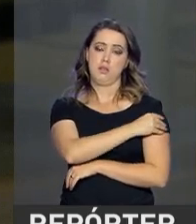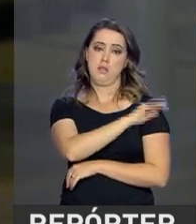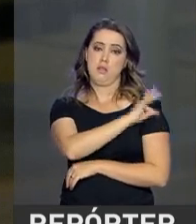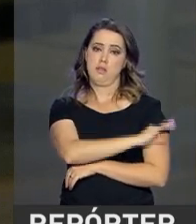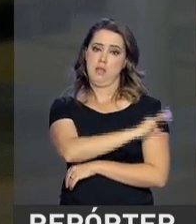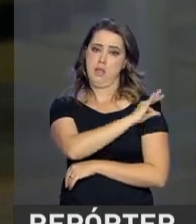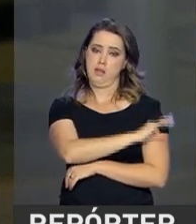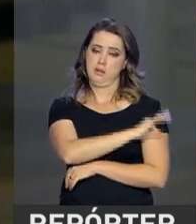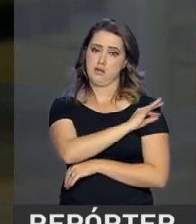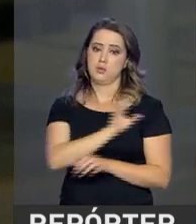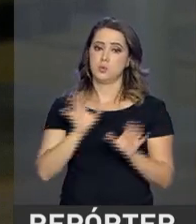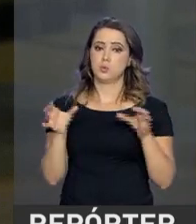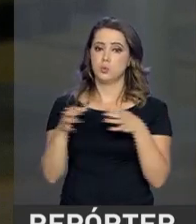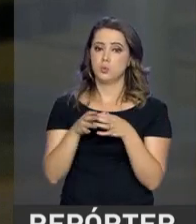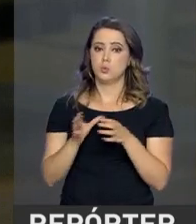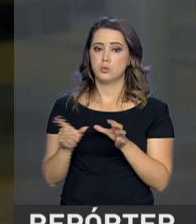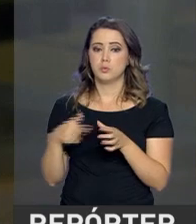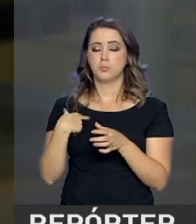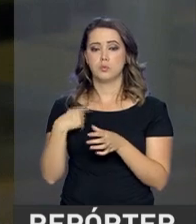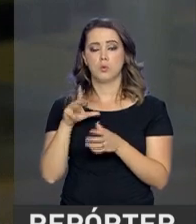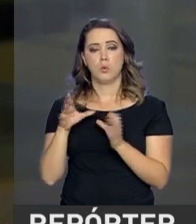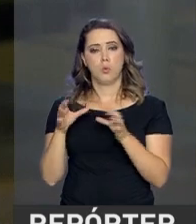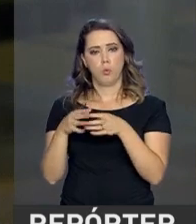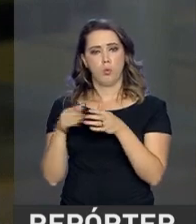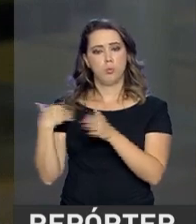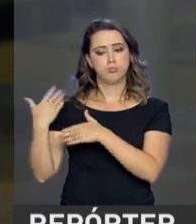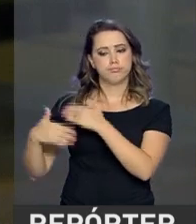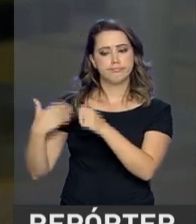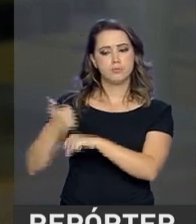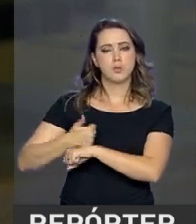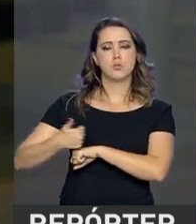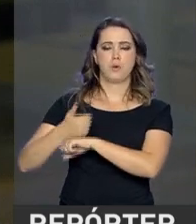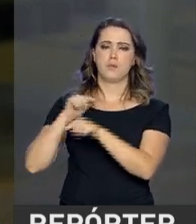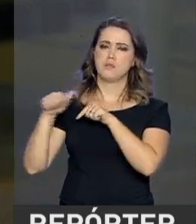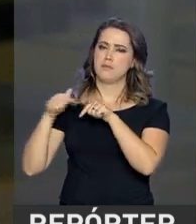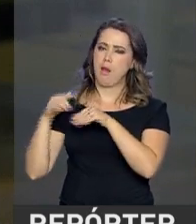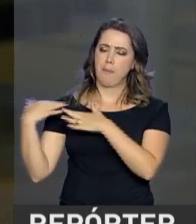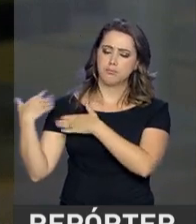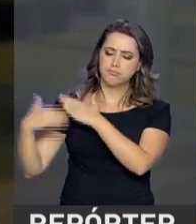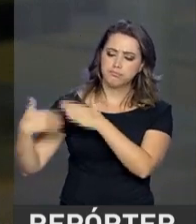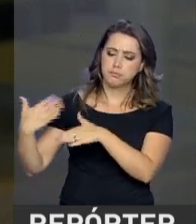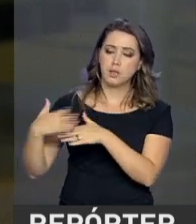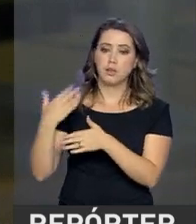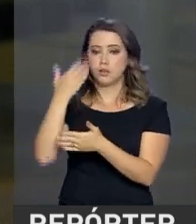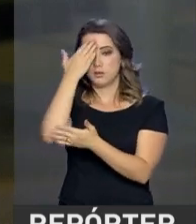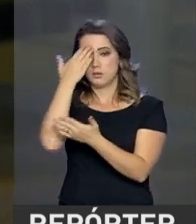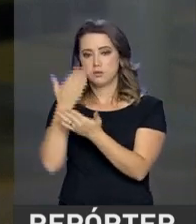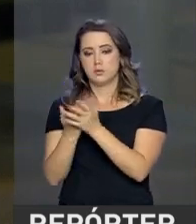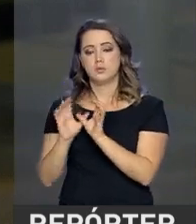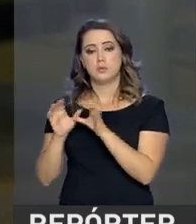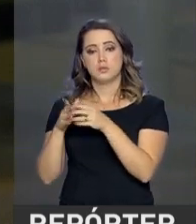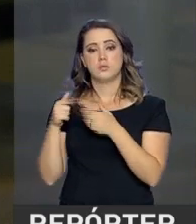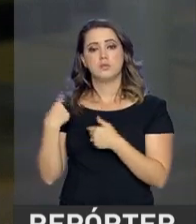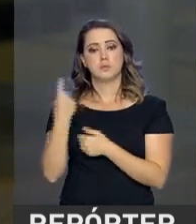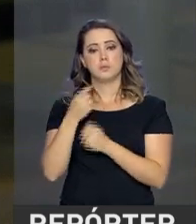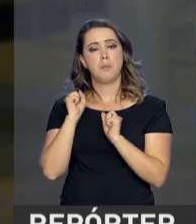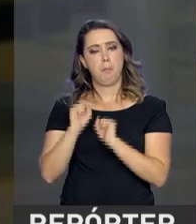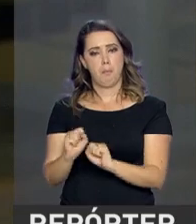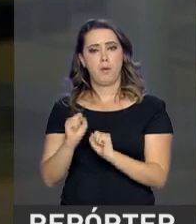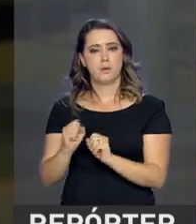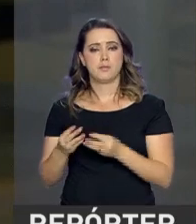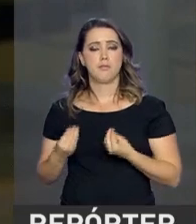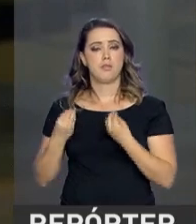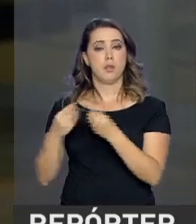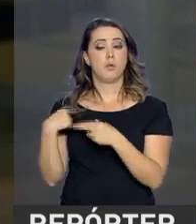trazendo um grupo de profissionais com longa vivência do setor com credibilidade do setor de tal sorte que possa dar